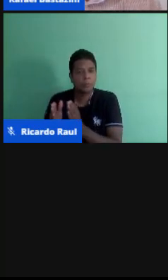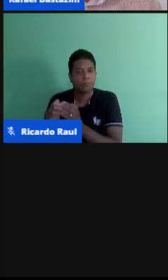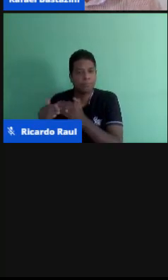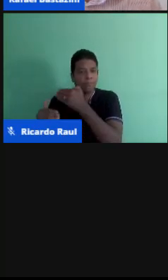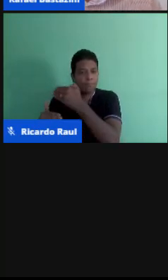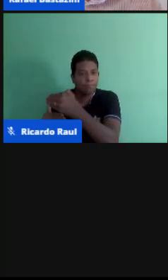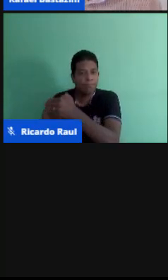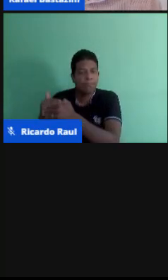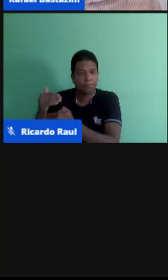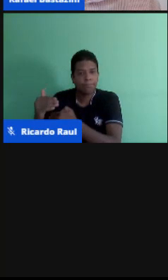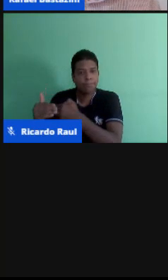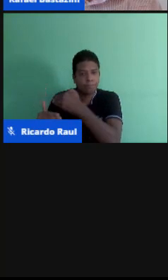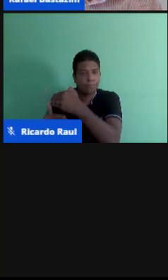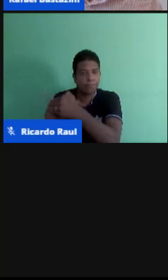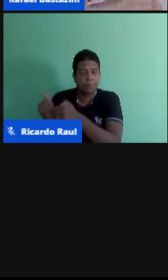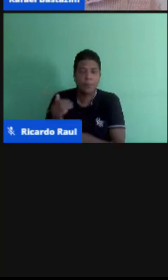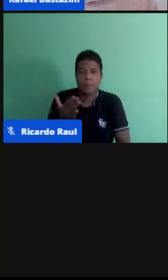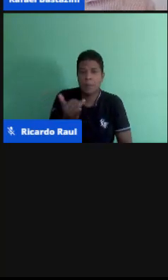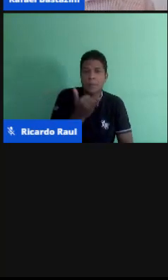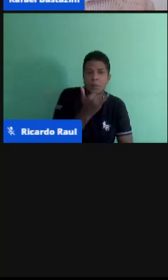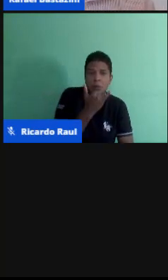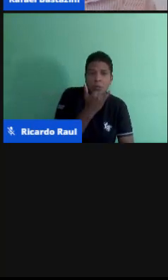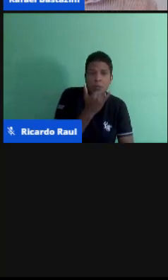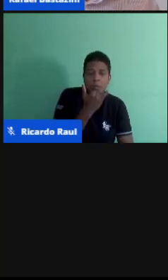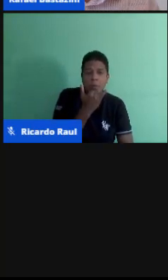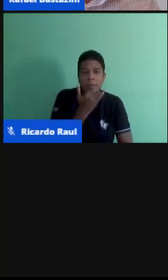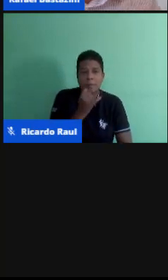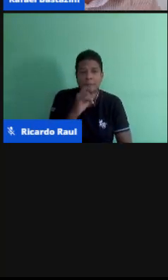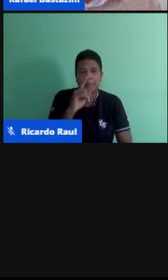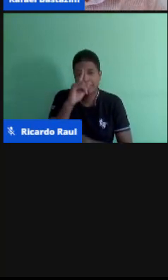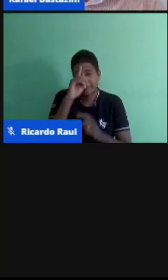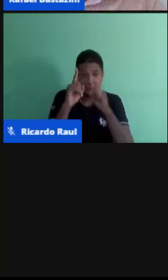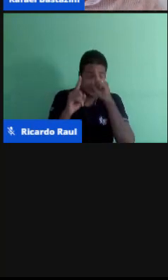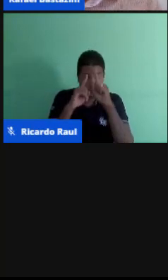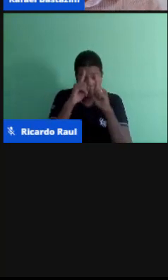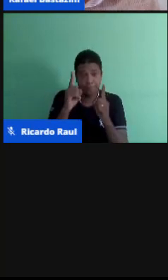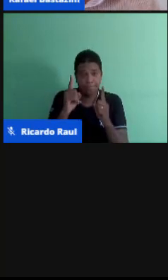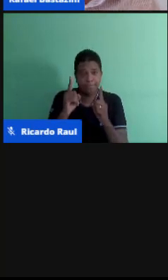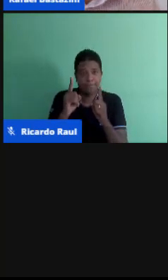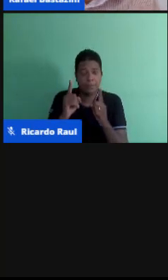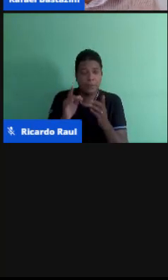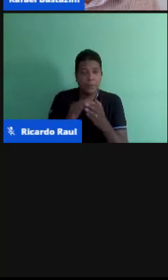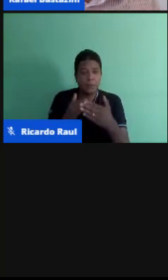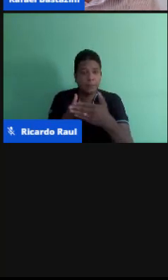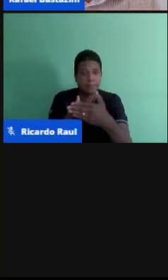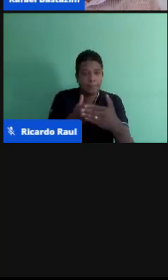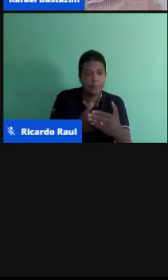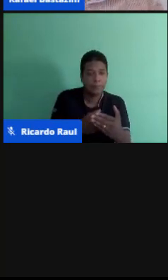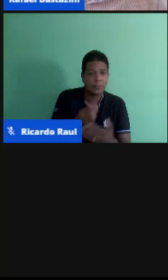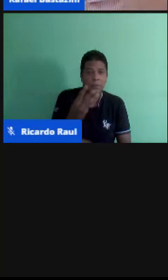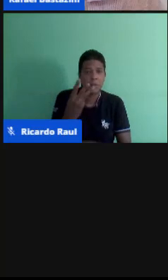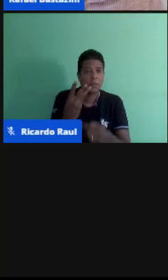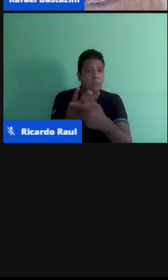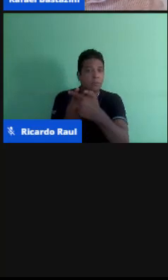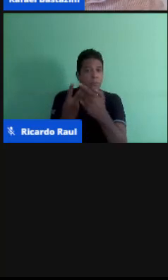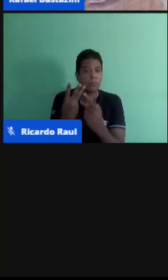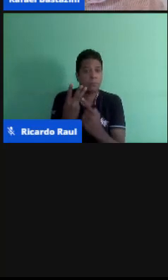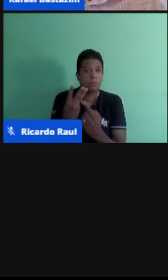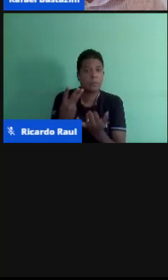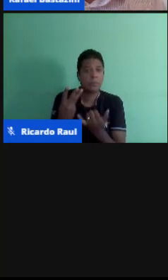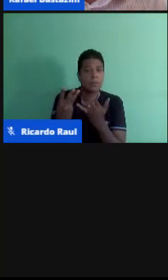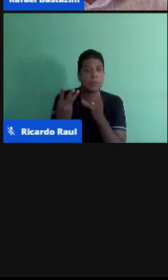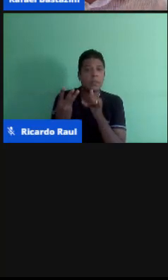e aí eu peço desculpas, mas a minha criatividade ela é limitada, eu pensei apenas nesses 3 exemplos.